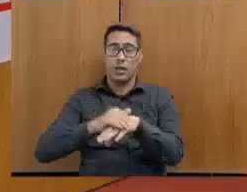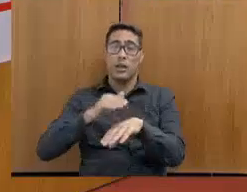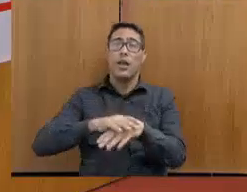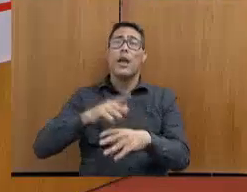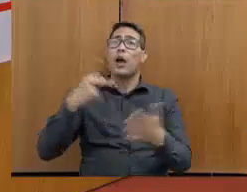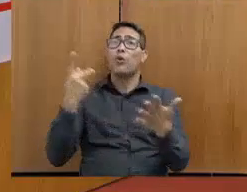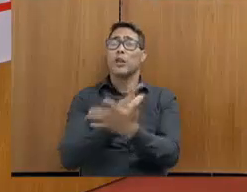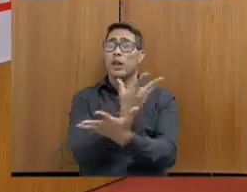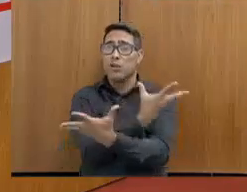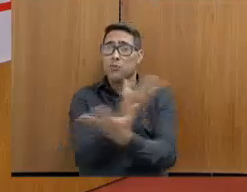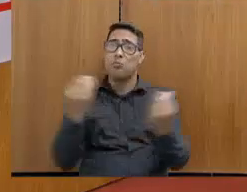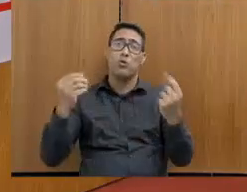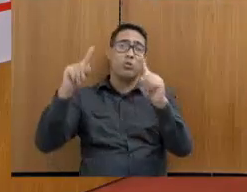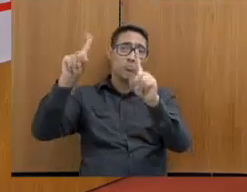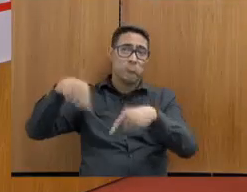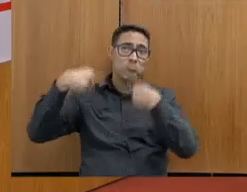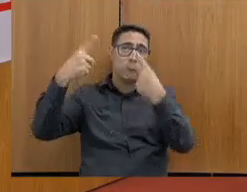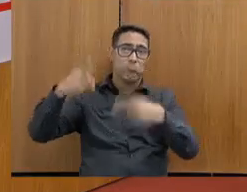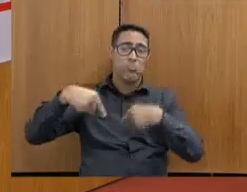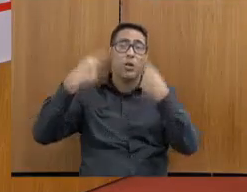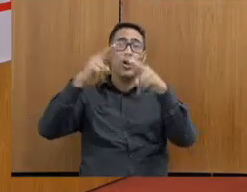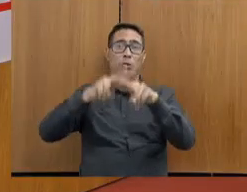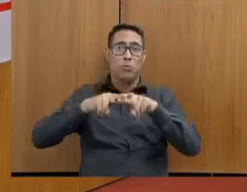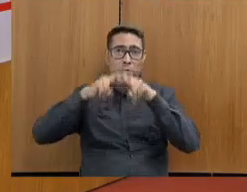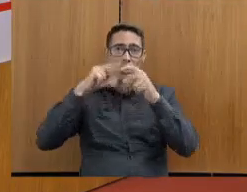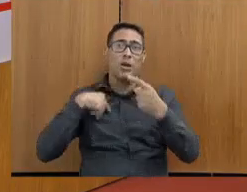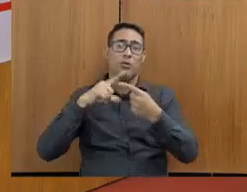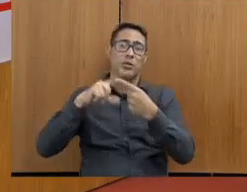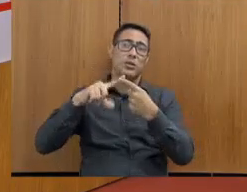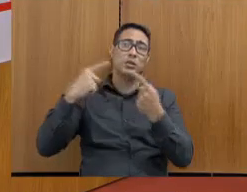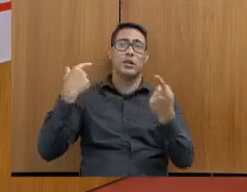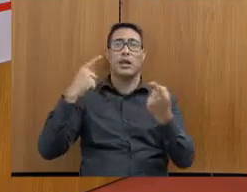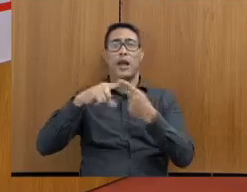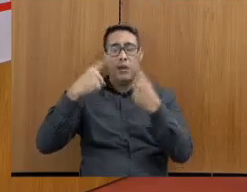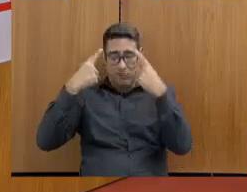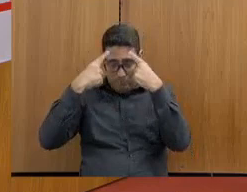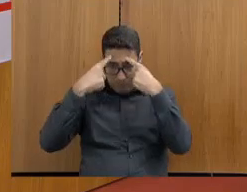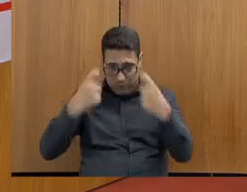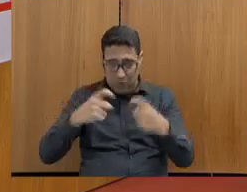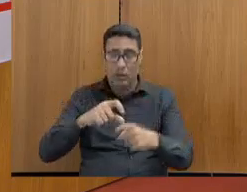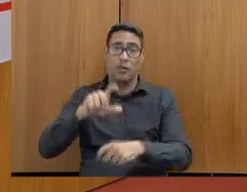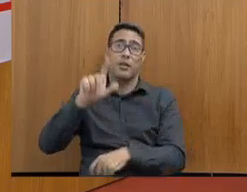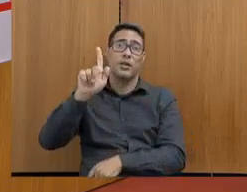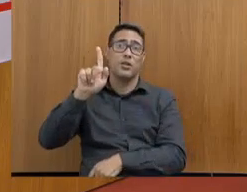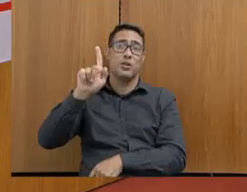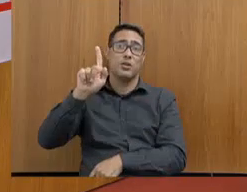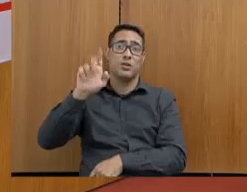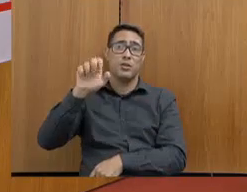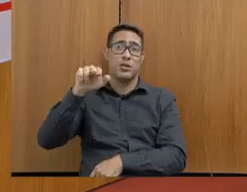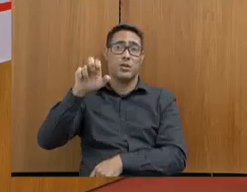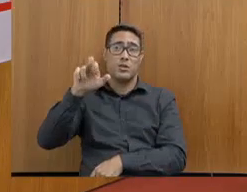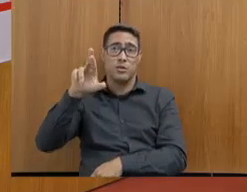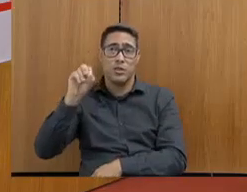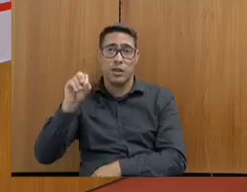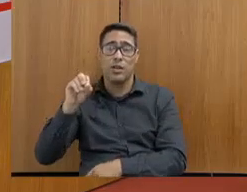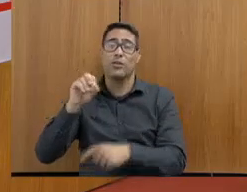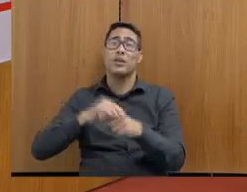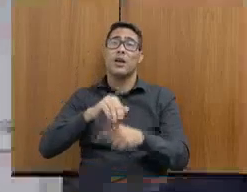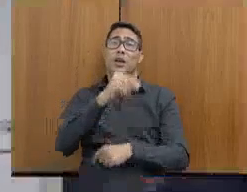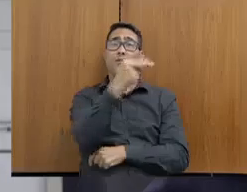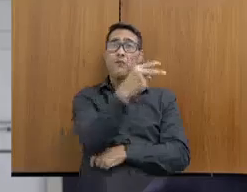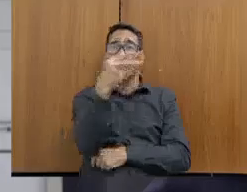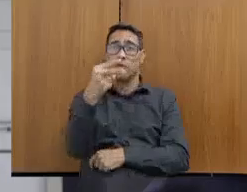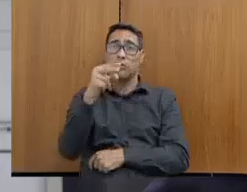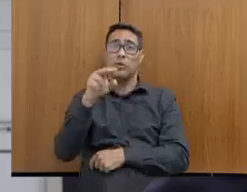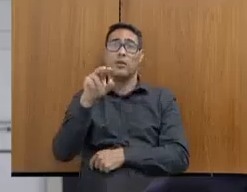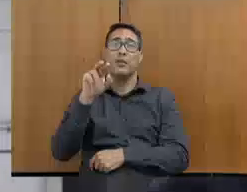eu tenho procurado as delegacias já tem mais 32 inquéritos infelizmente e o desafio é a